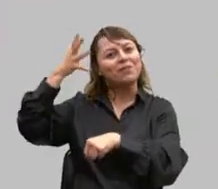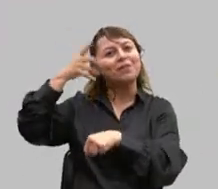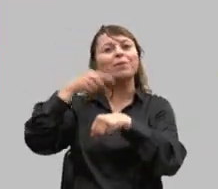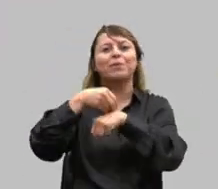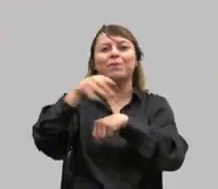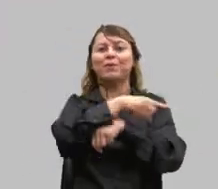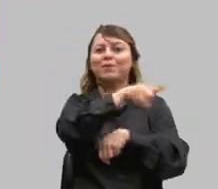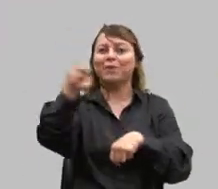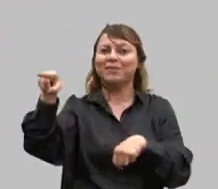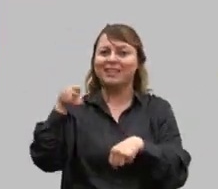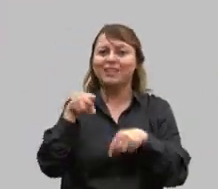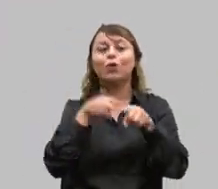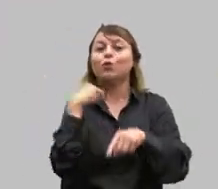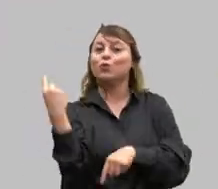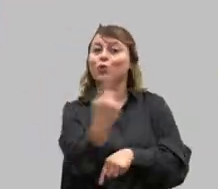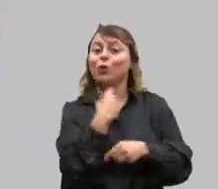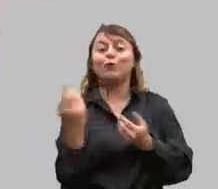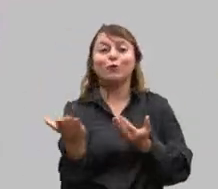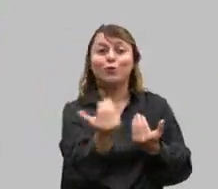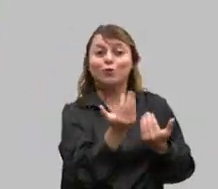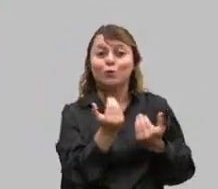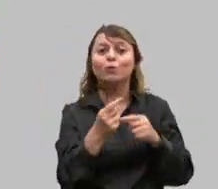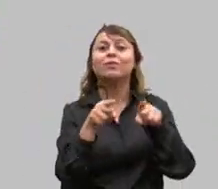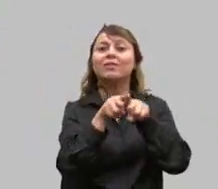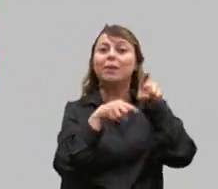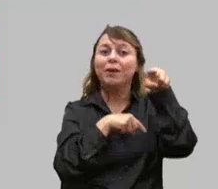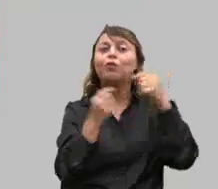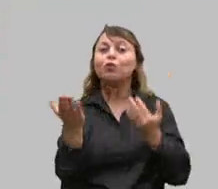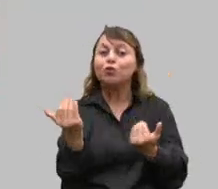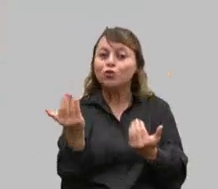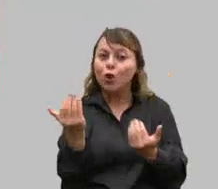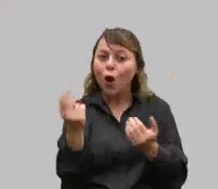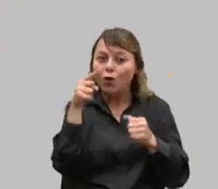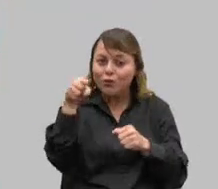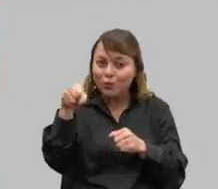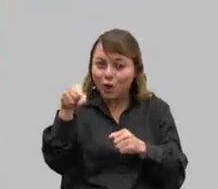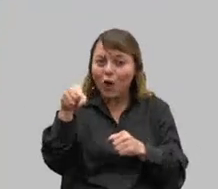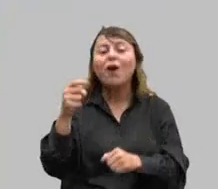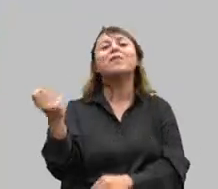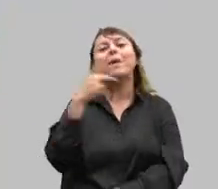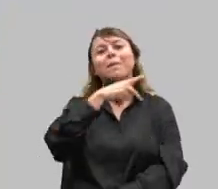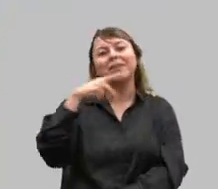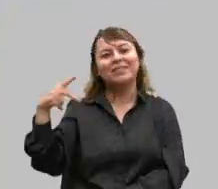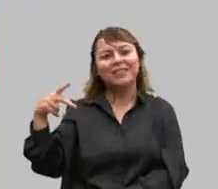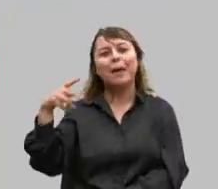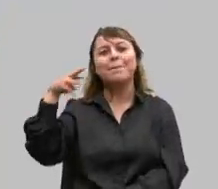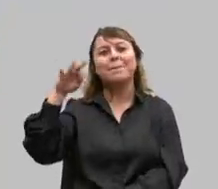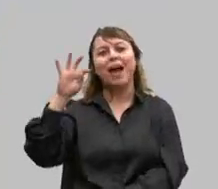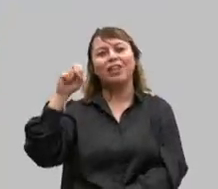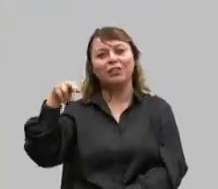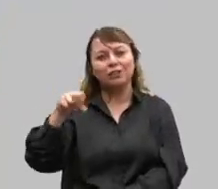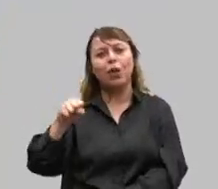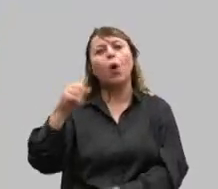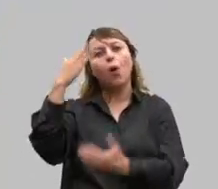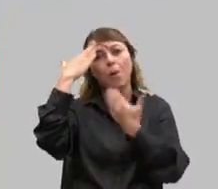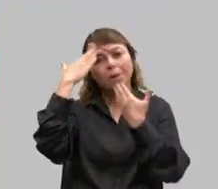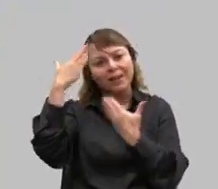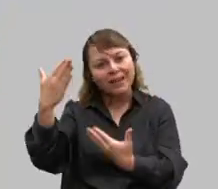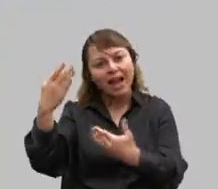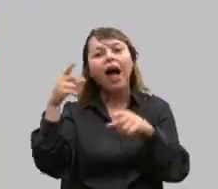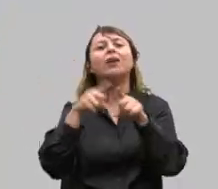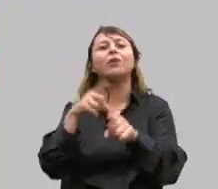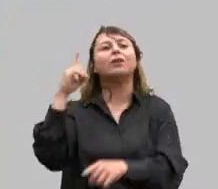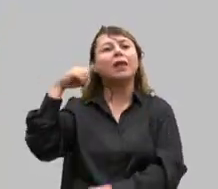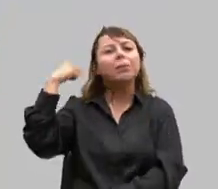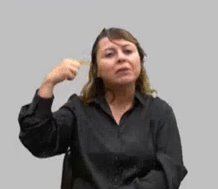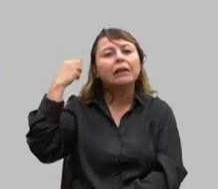nossos jovens Presidente Tadeu Batista Obrigado querida amigo deputado Roberta Andrade os deputados mais experientes